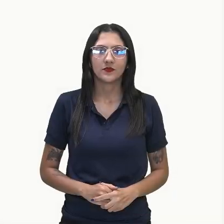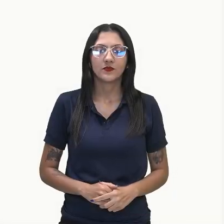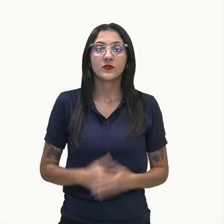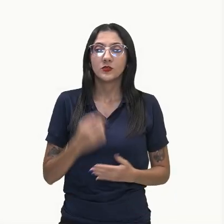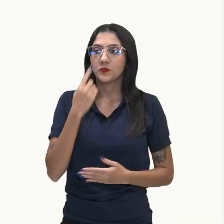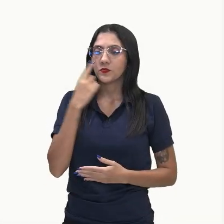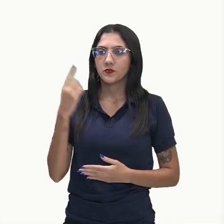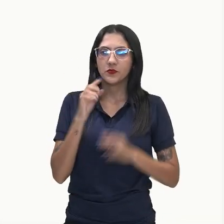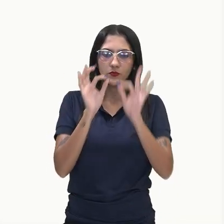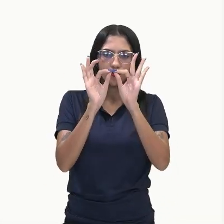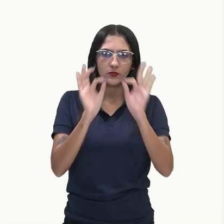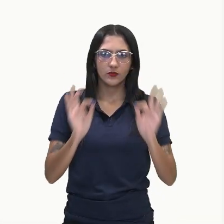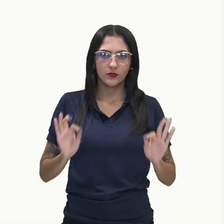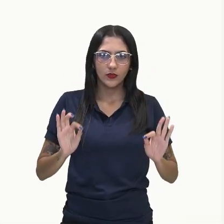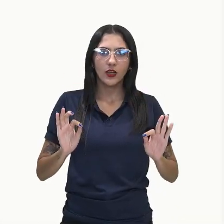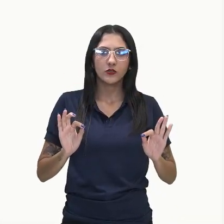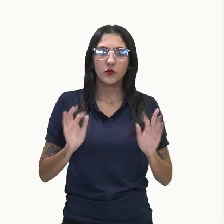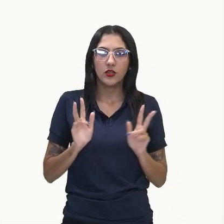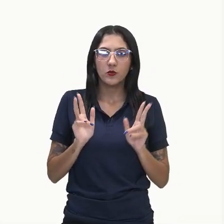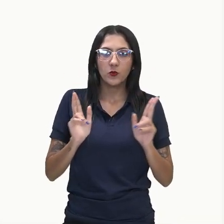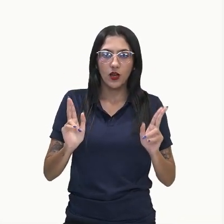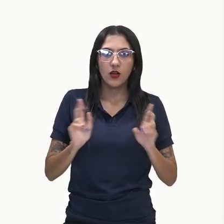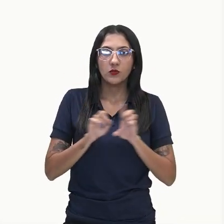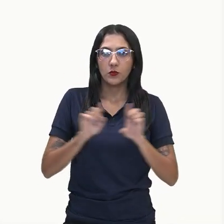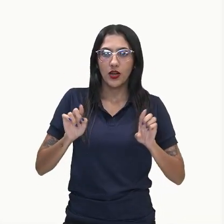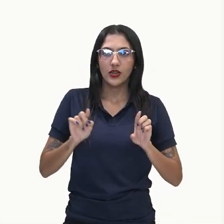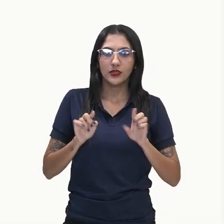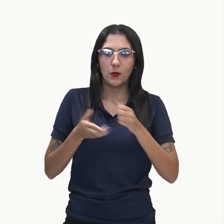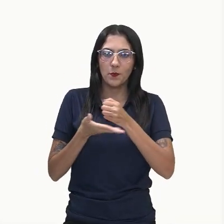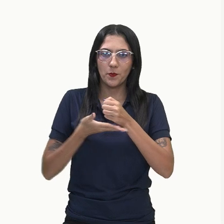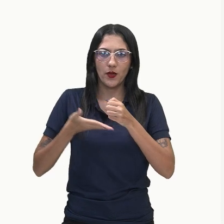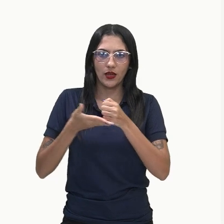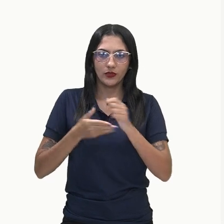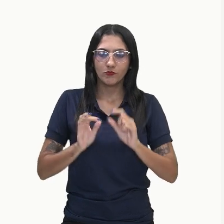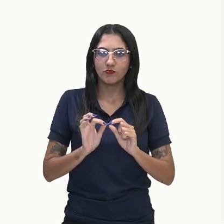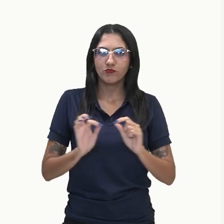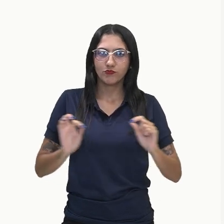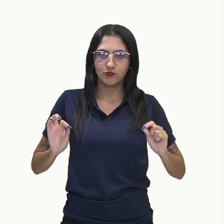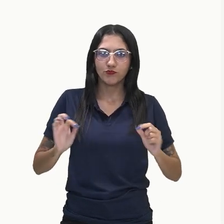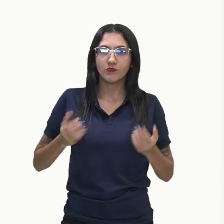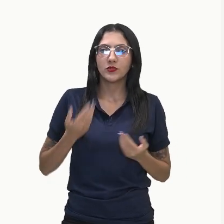sinalizamos por 2 risquinhos. Tudo bem? Então, isósceles aí, 2 lados têm medidas